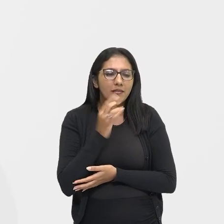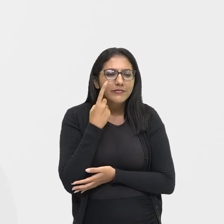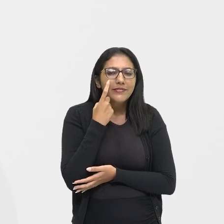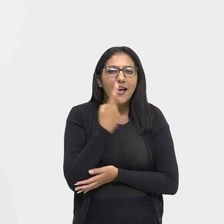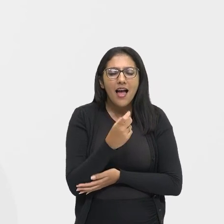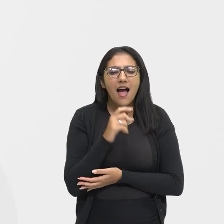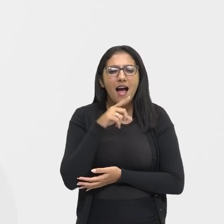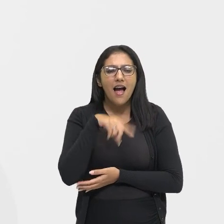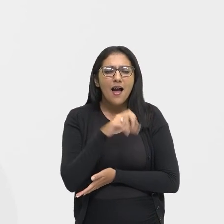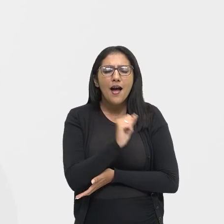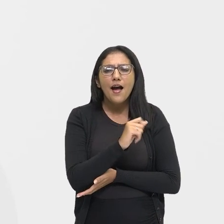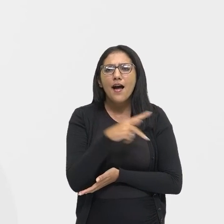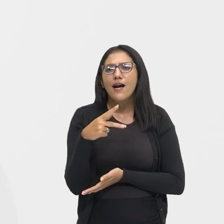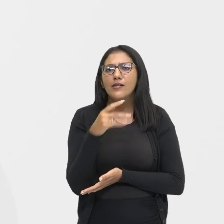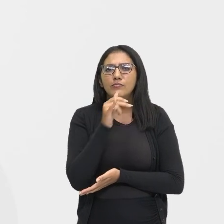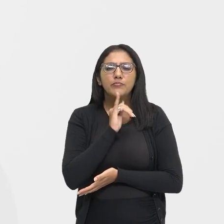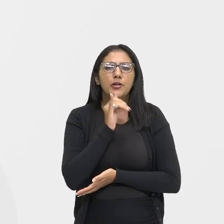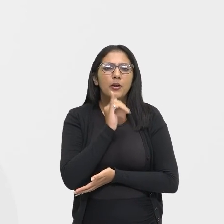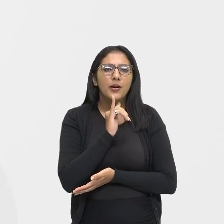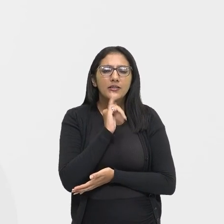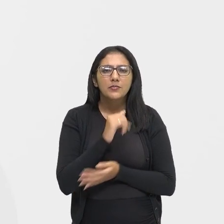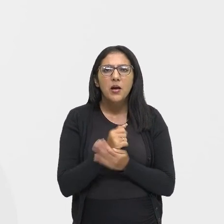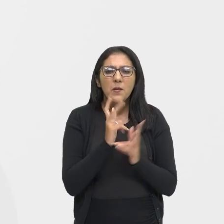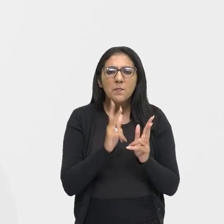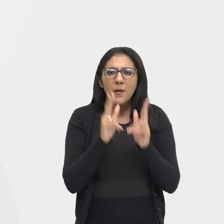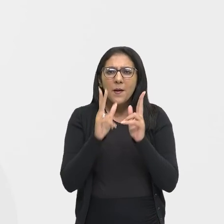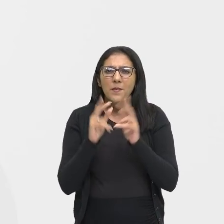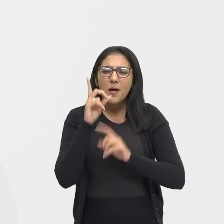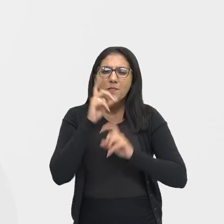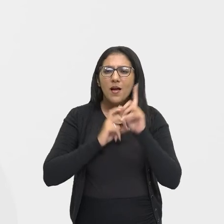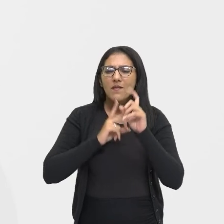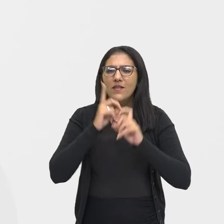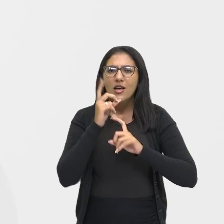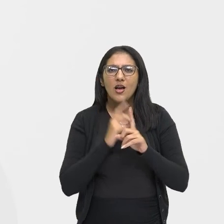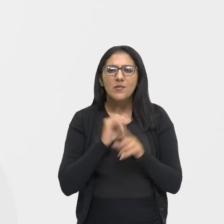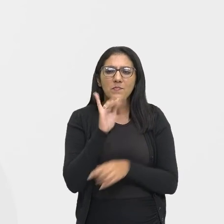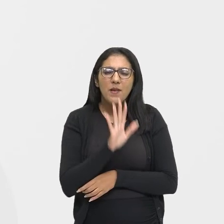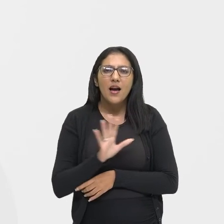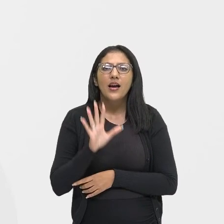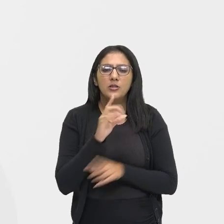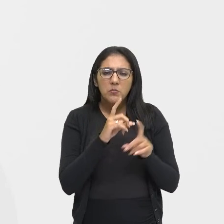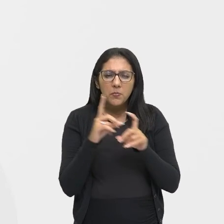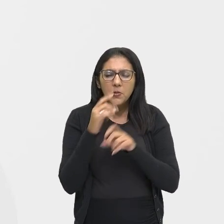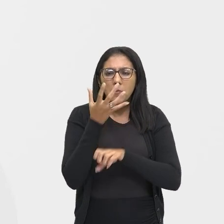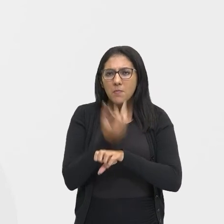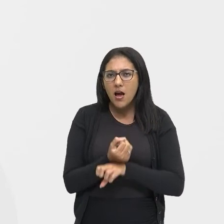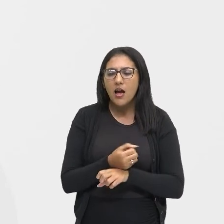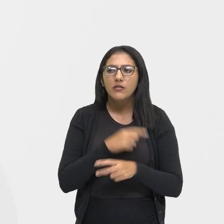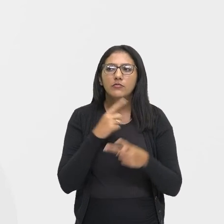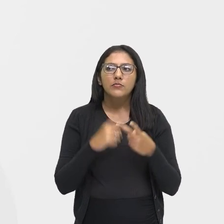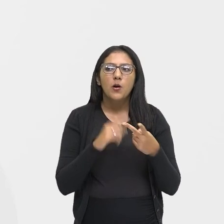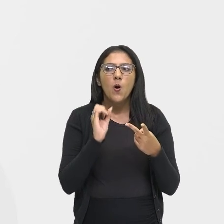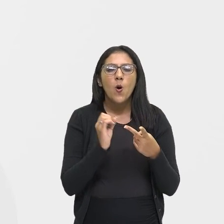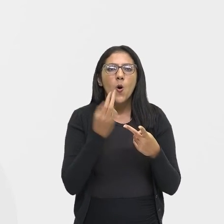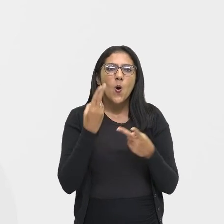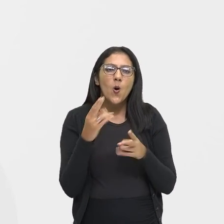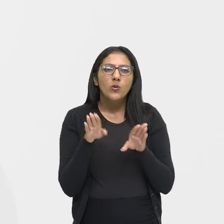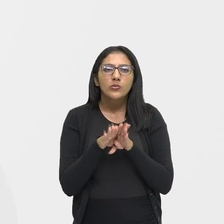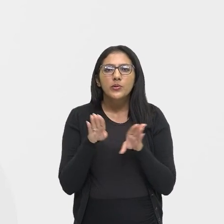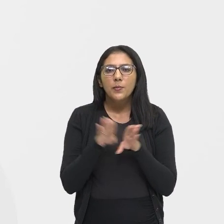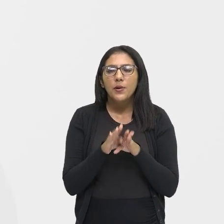7 dicas de manutenção para deixar o seu smartphone com a melhor performance,